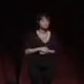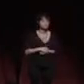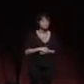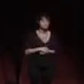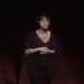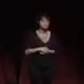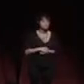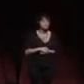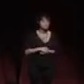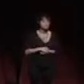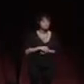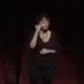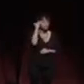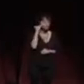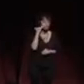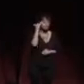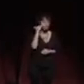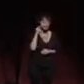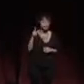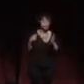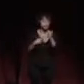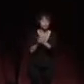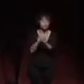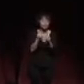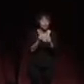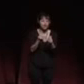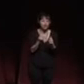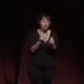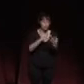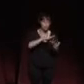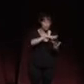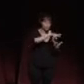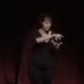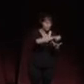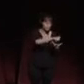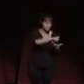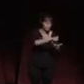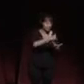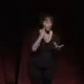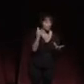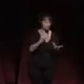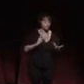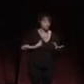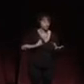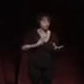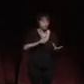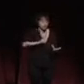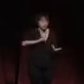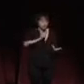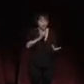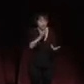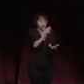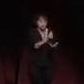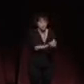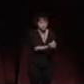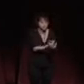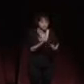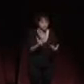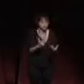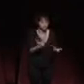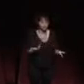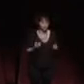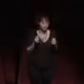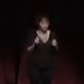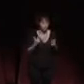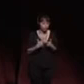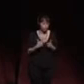que já não podemos viver poeticamente na Terra. É uma pergunta impressionante